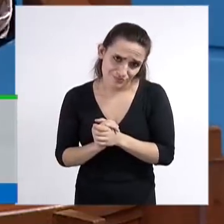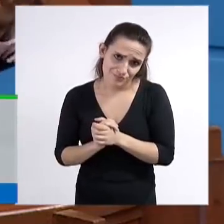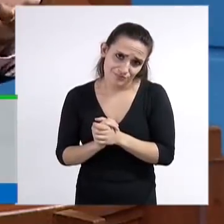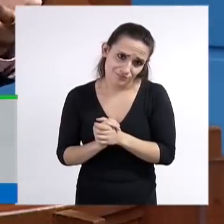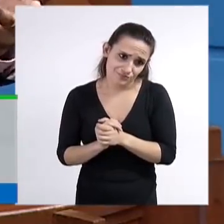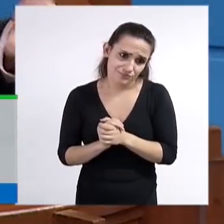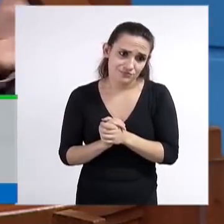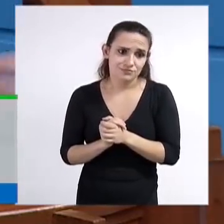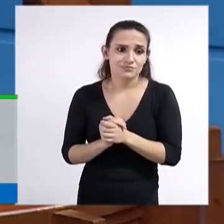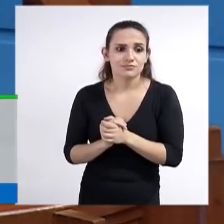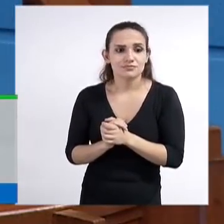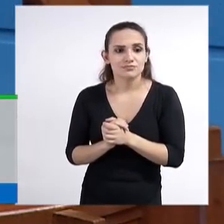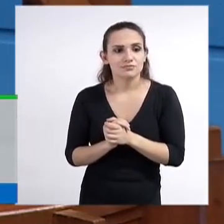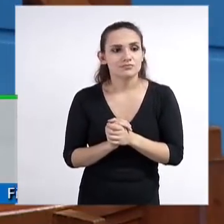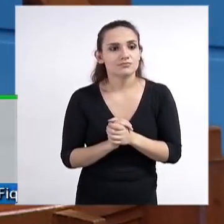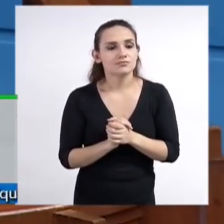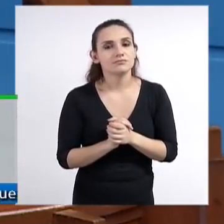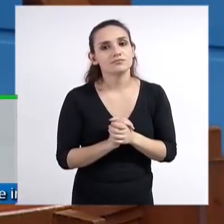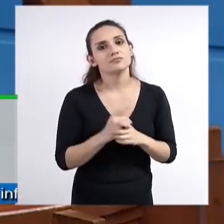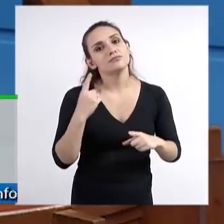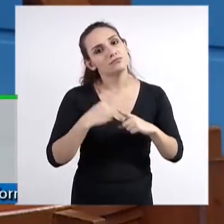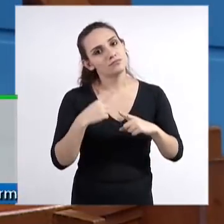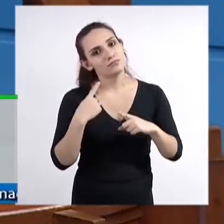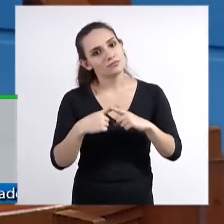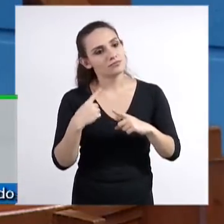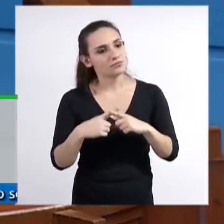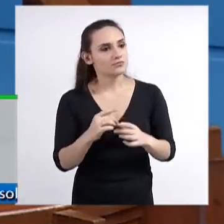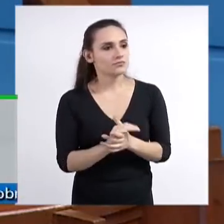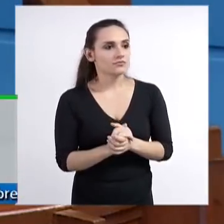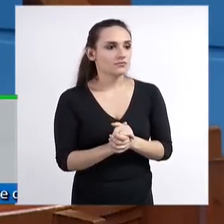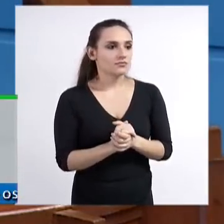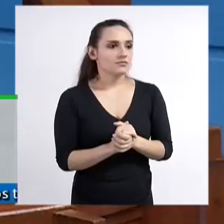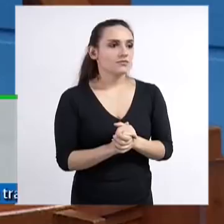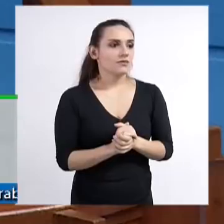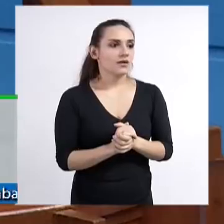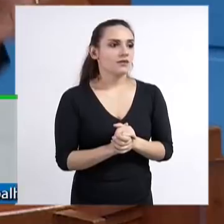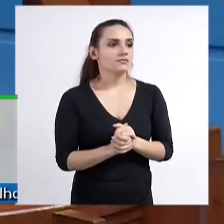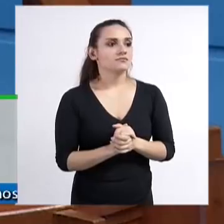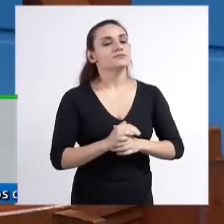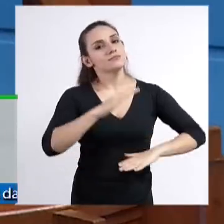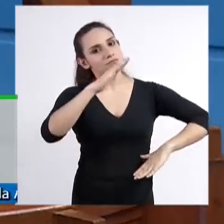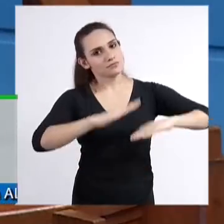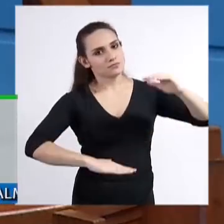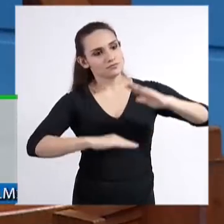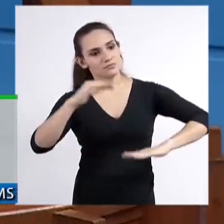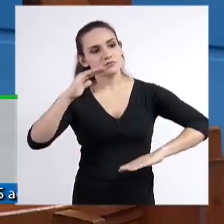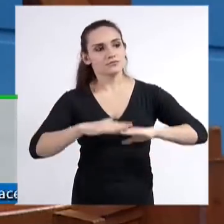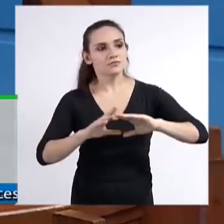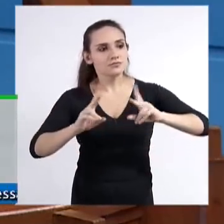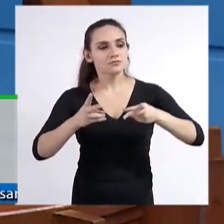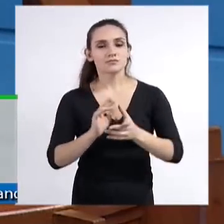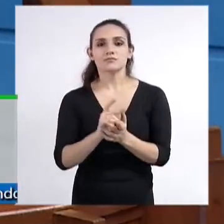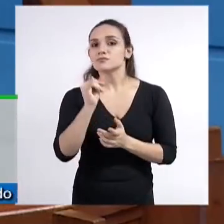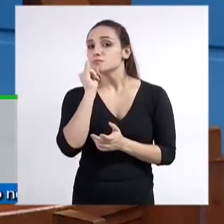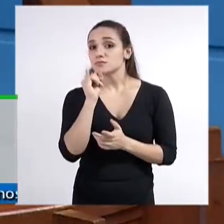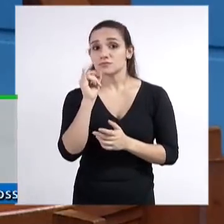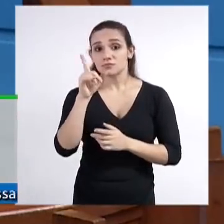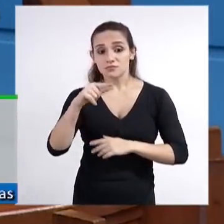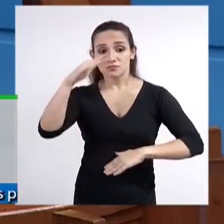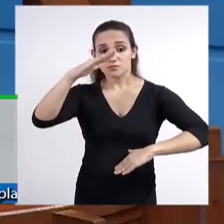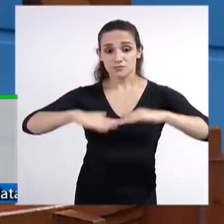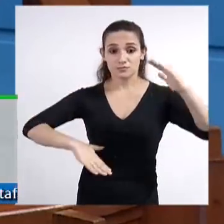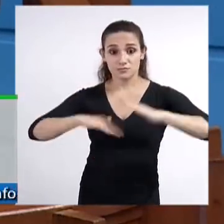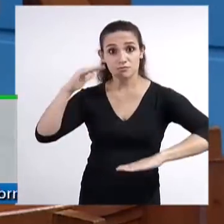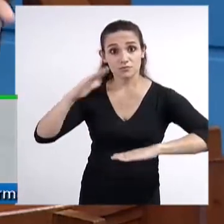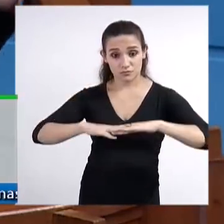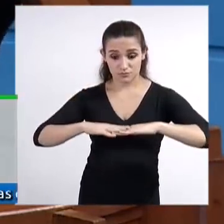profissionais continuam, deputado Pedro Kemp. Não estou falando aqui do pesca e solta, esse é legal. Estou falando do pescador que